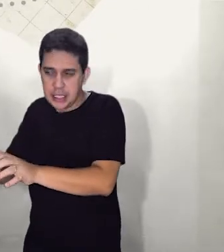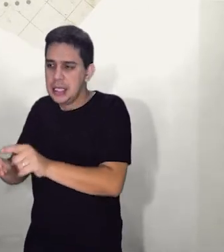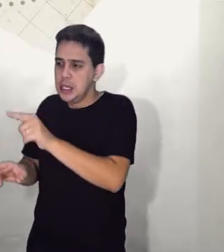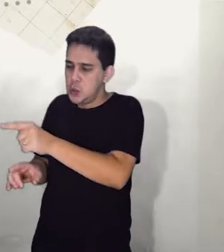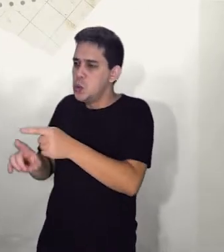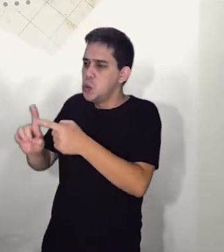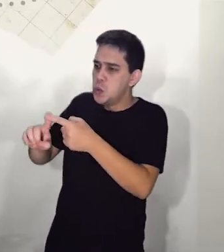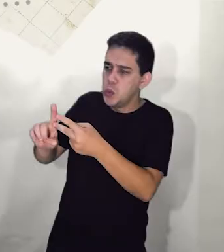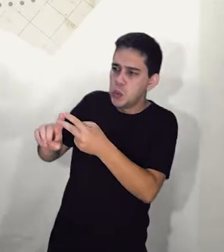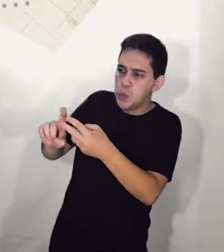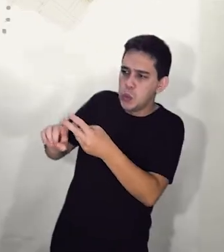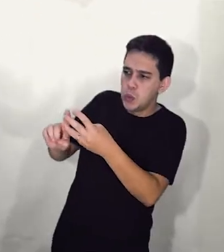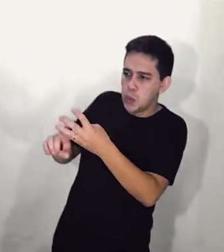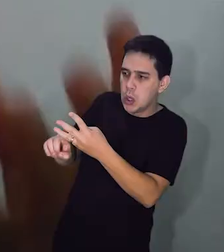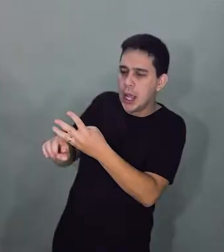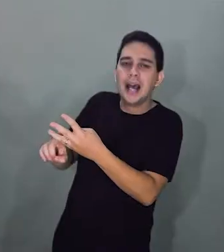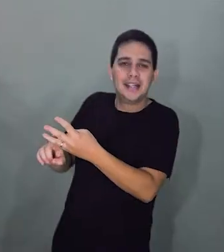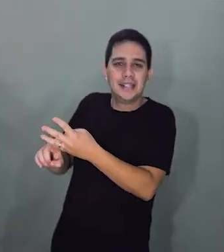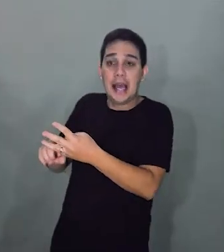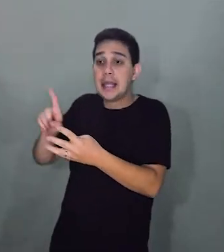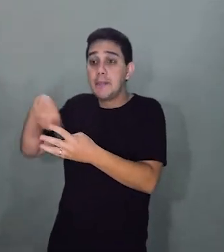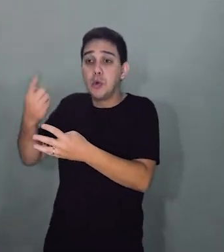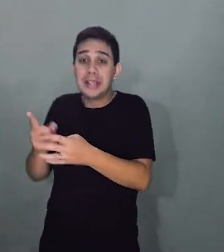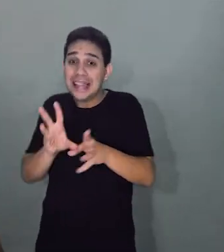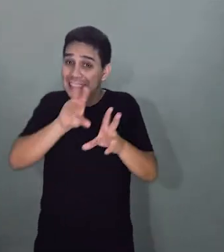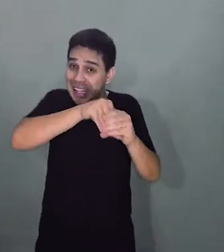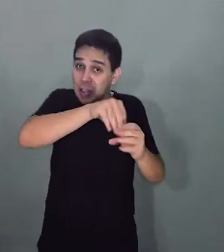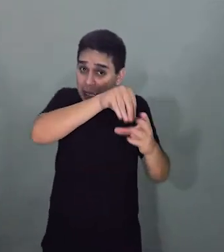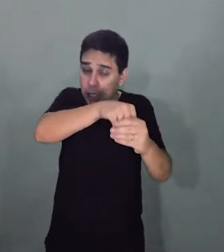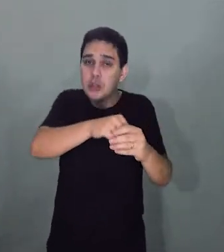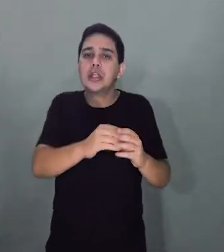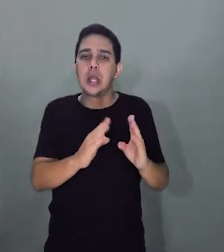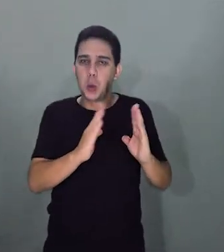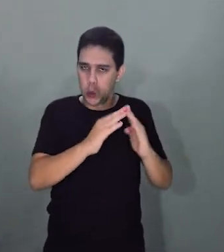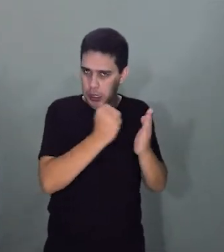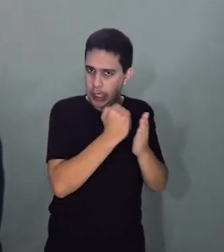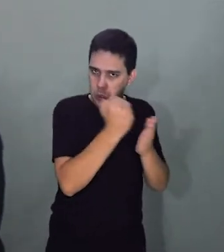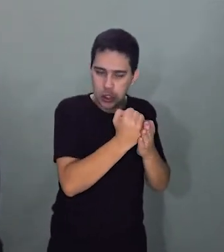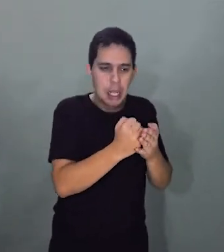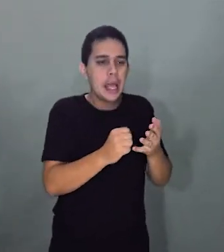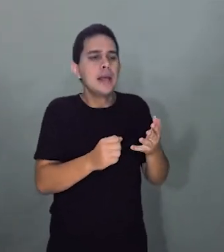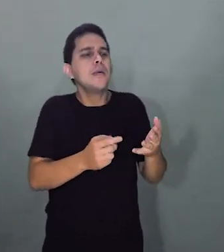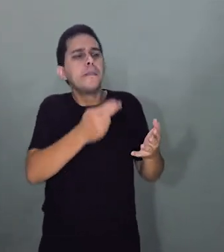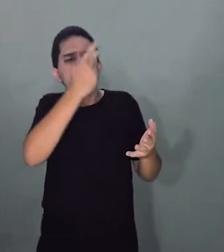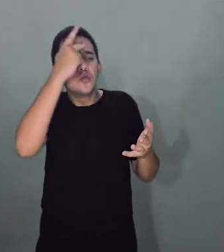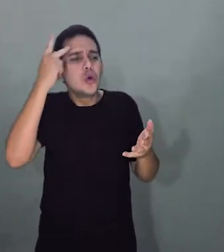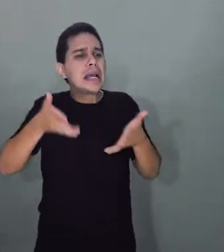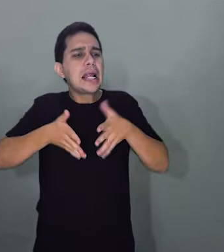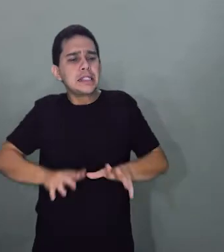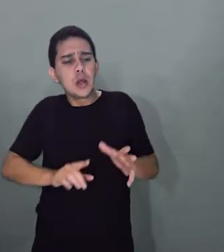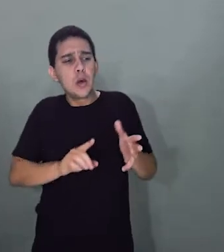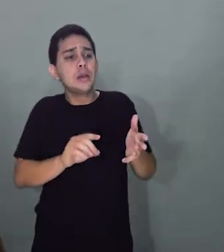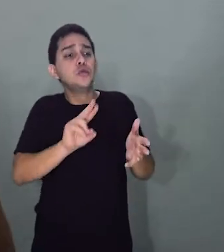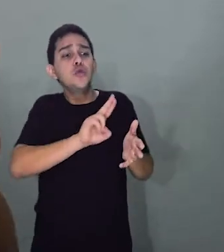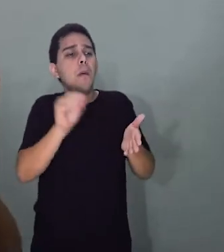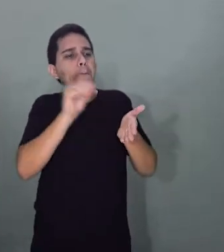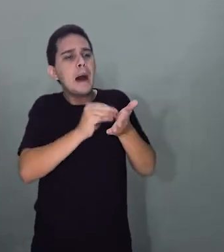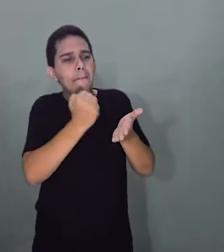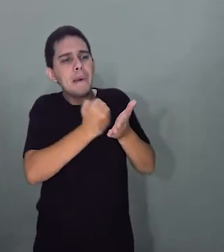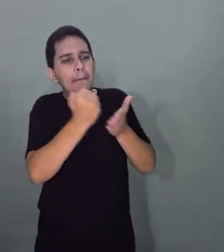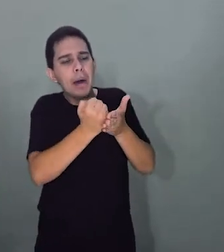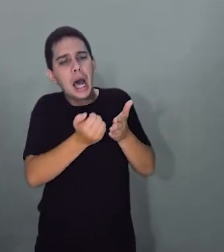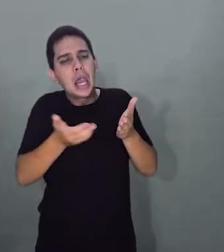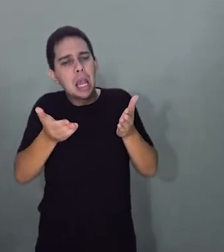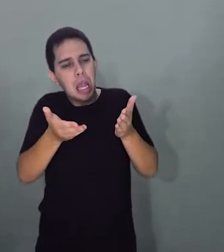das maternidades. Como é uma experiência piloto, inicialmente a gente está dentro de 2 maternidades e a partir